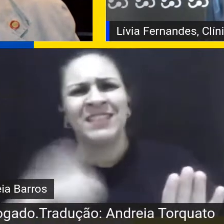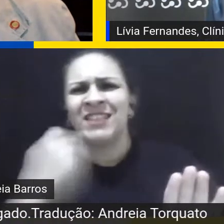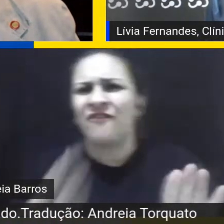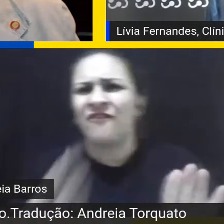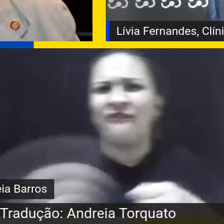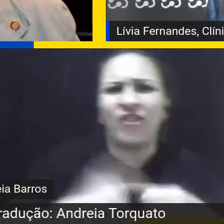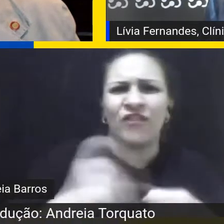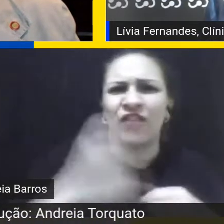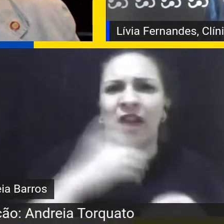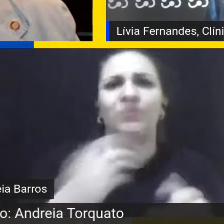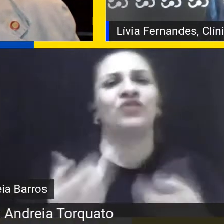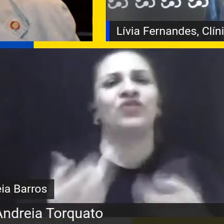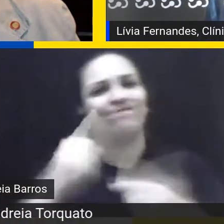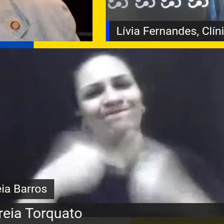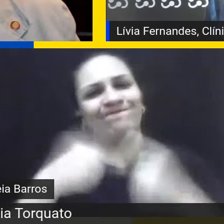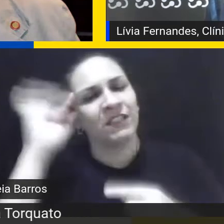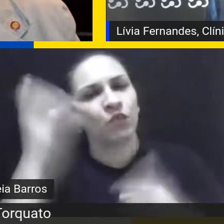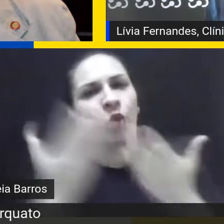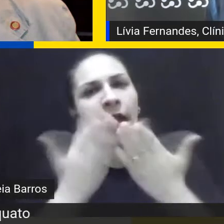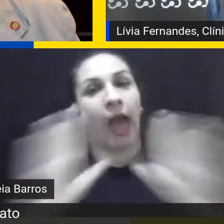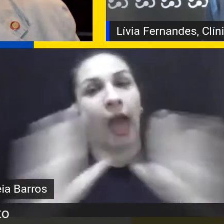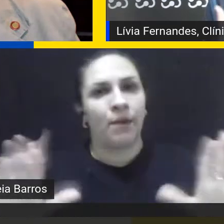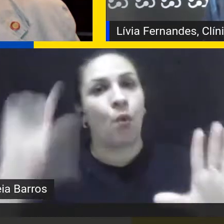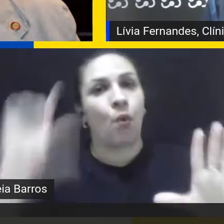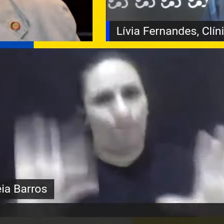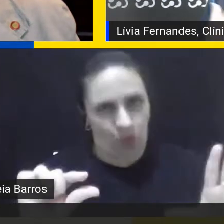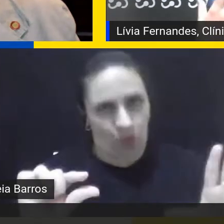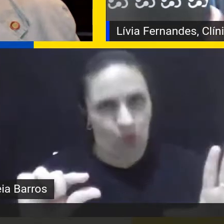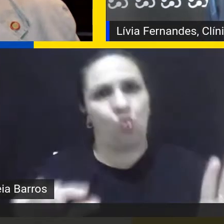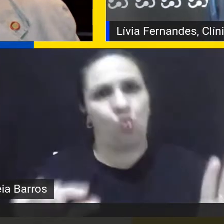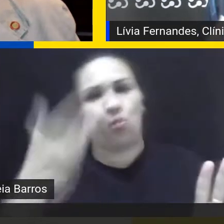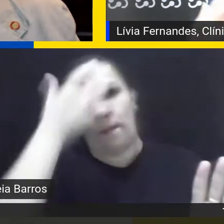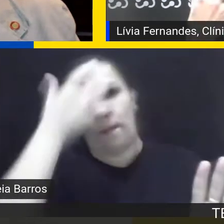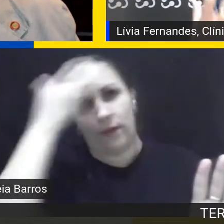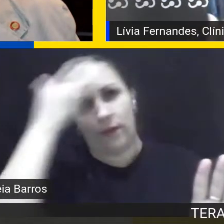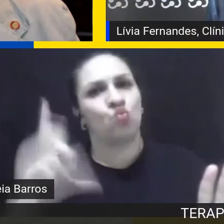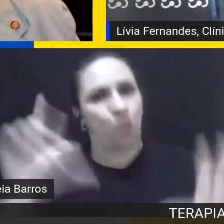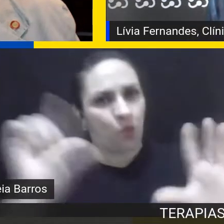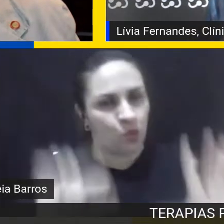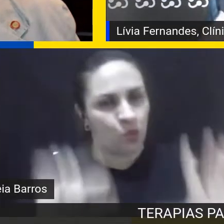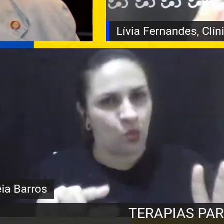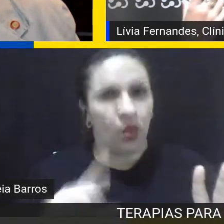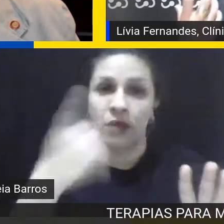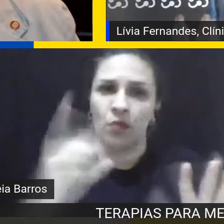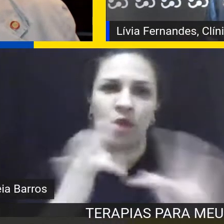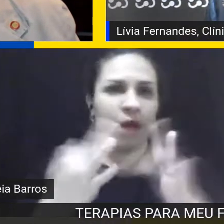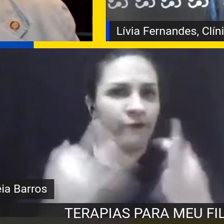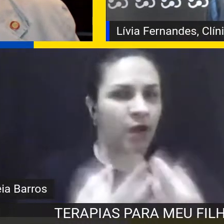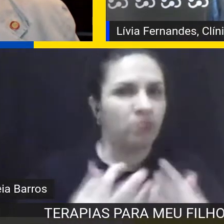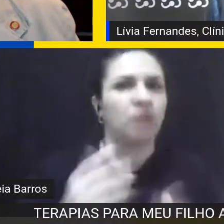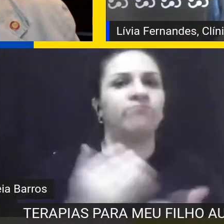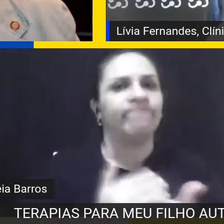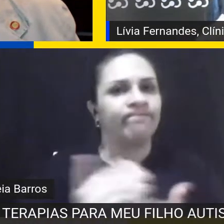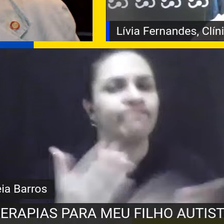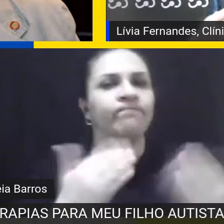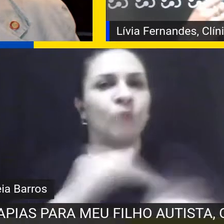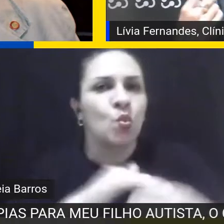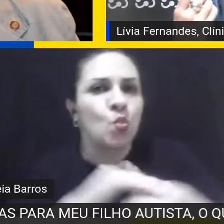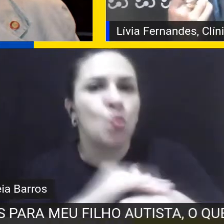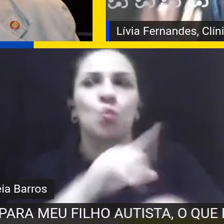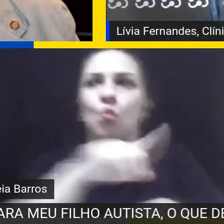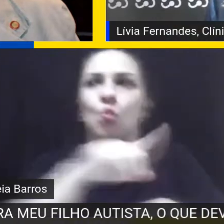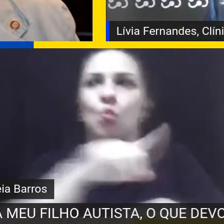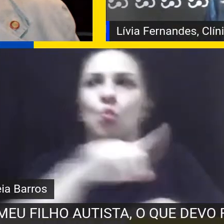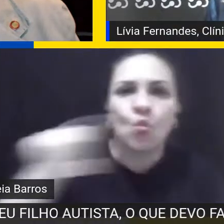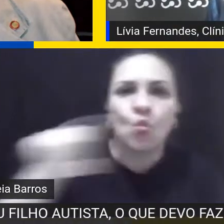os outros voltaram de forma mais tímidas, e aí depois os pais começaram a conversar com os outros,